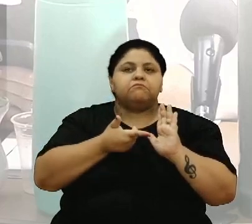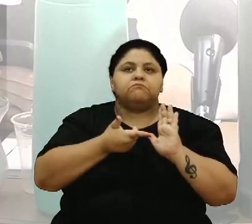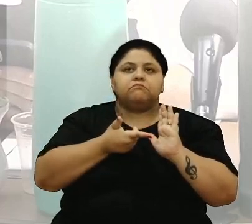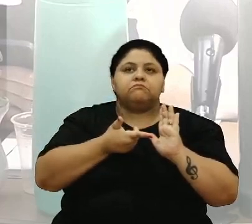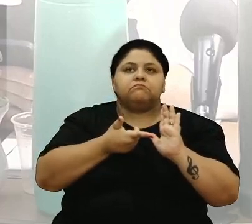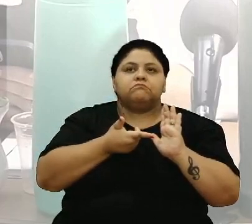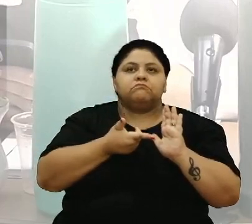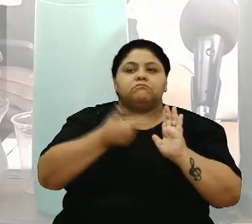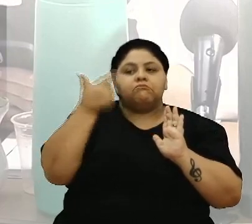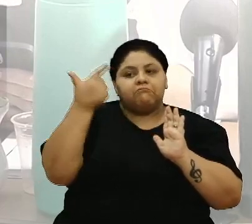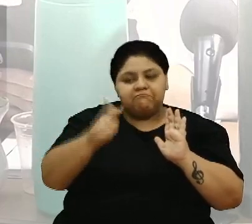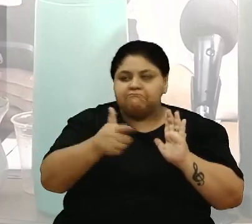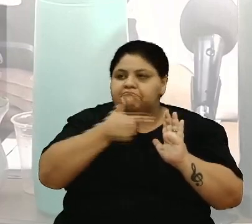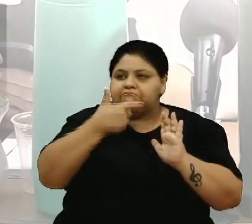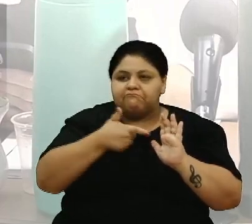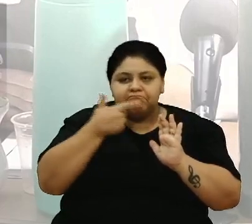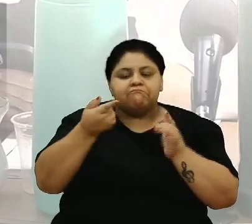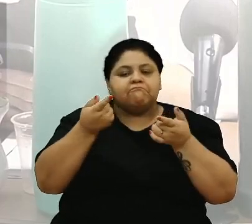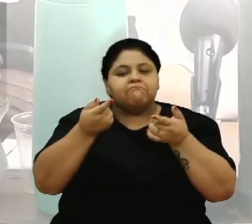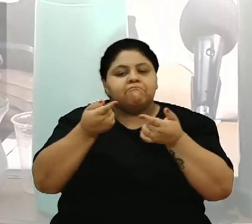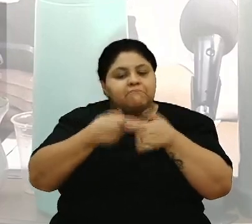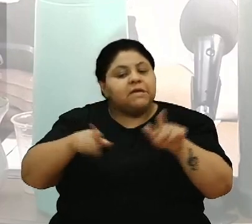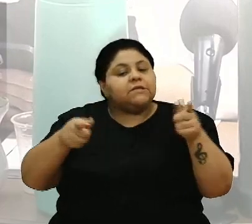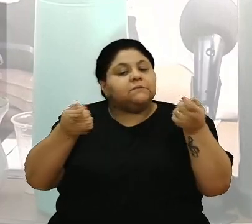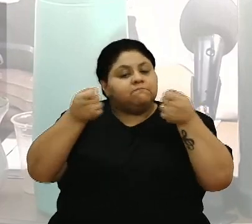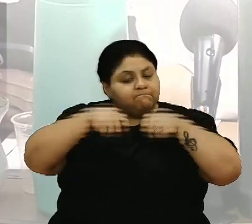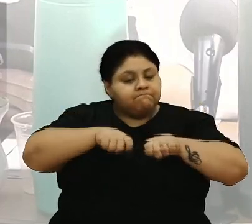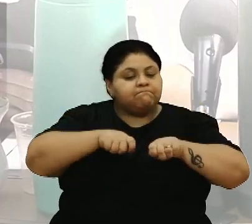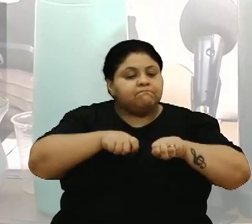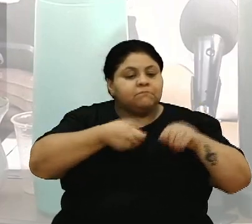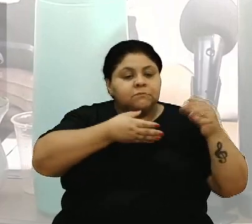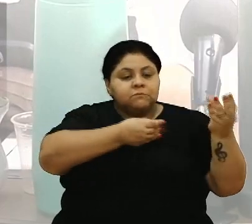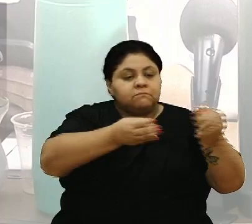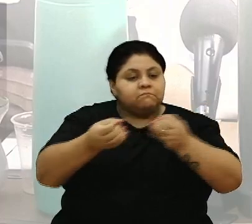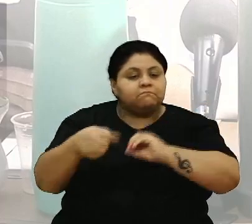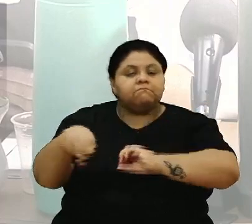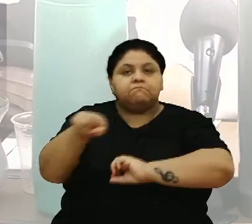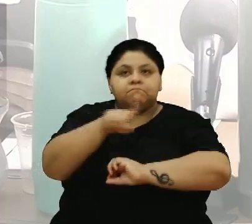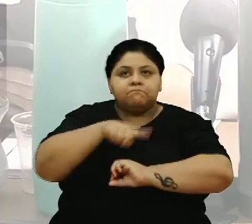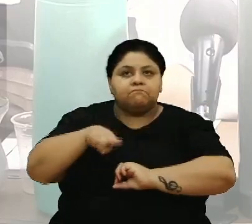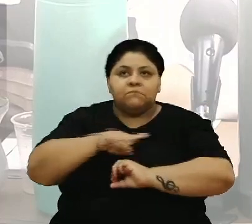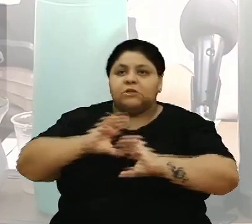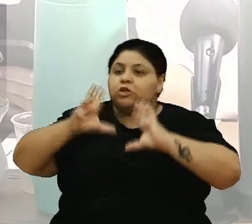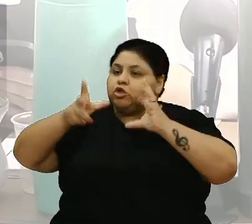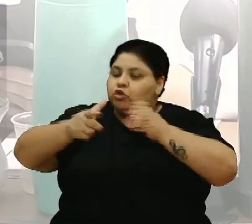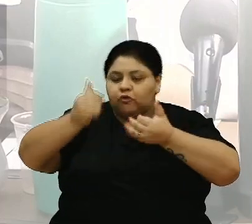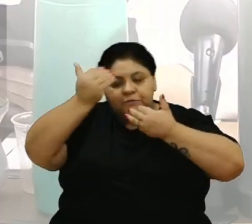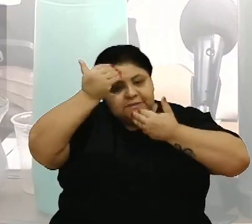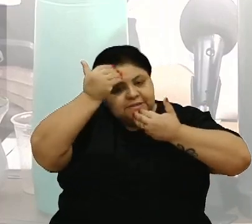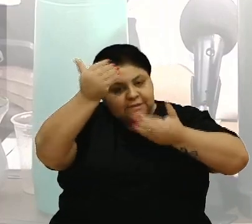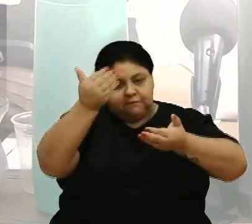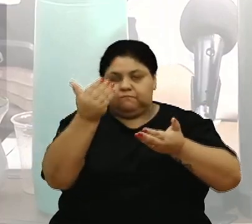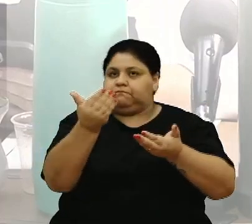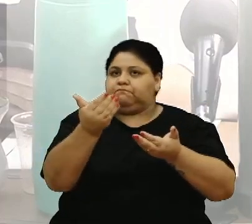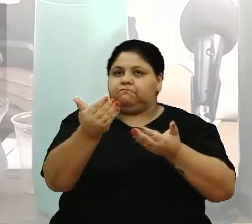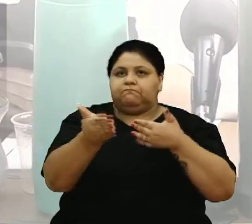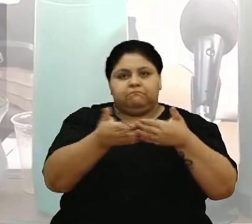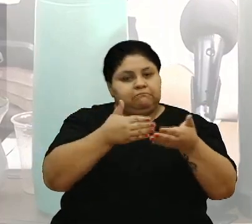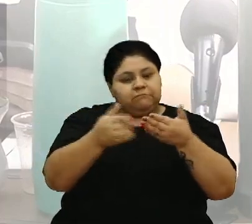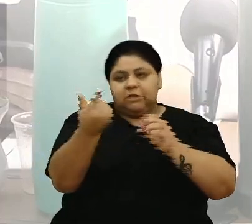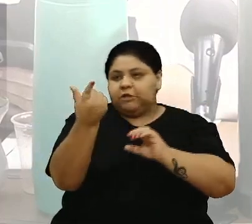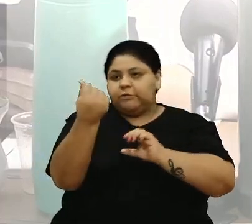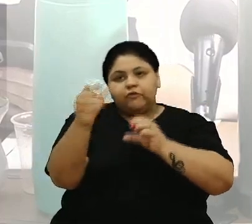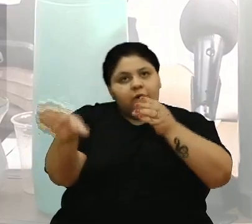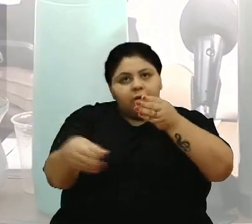me tornar repetitivo, mas necessário. Por vezes, todos agradecem, independente do valor da